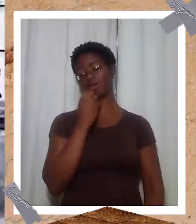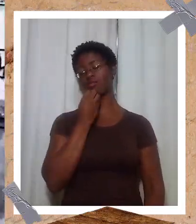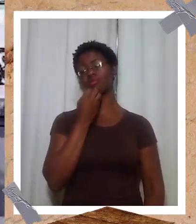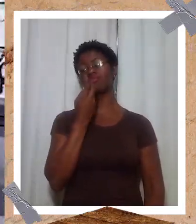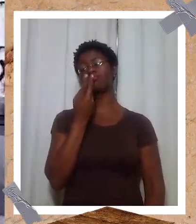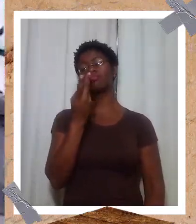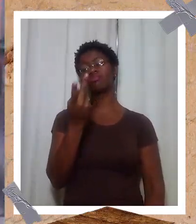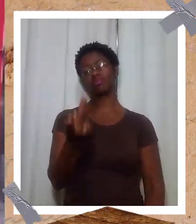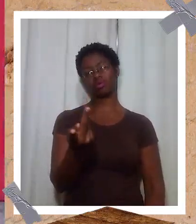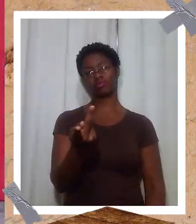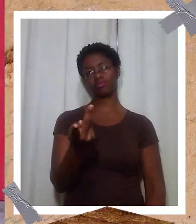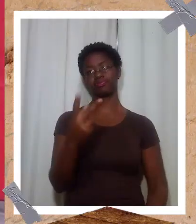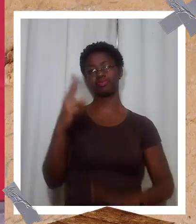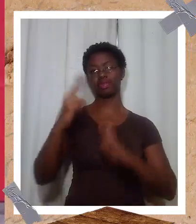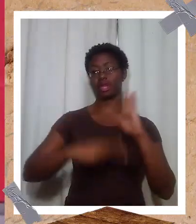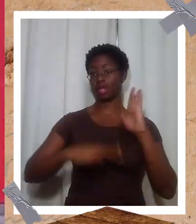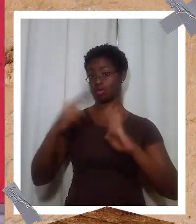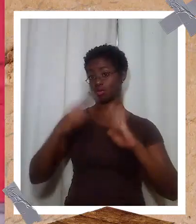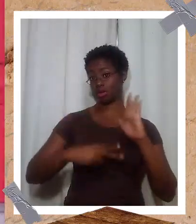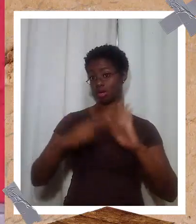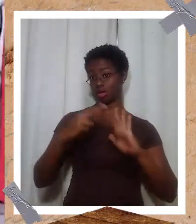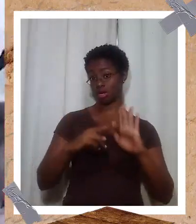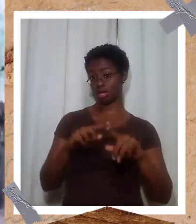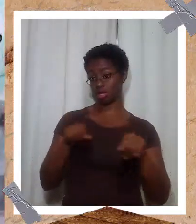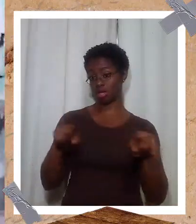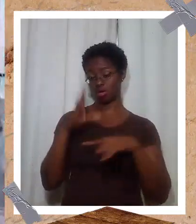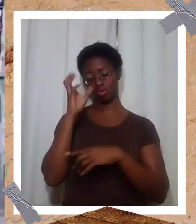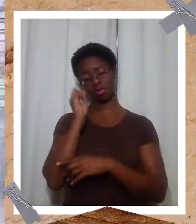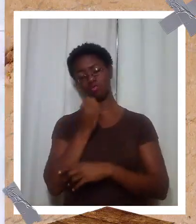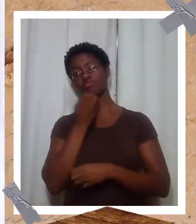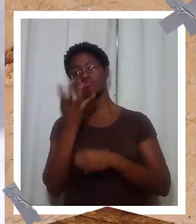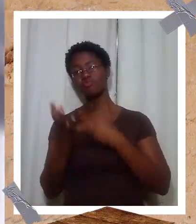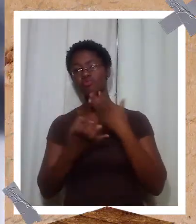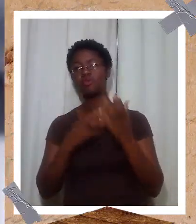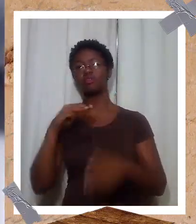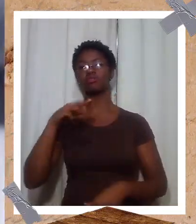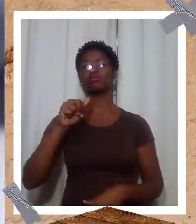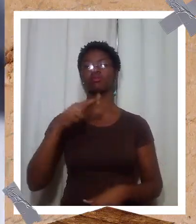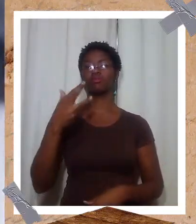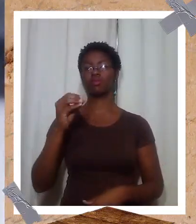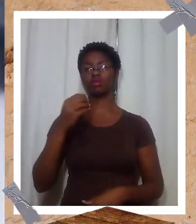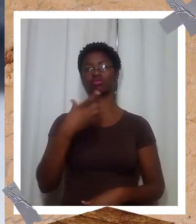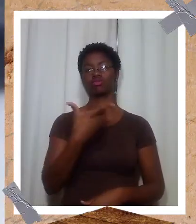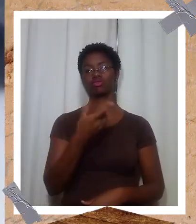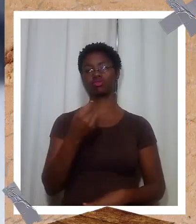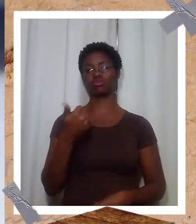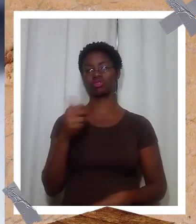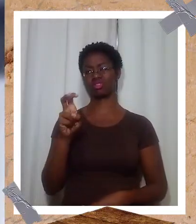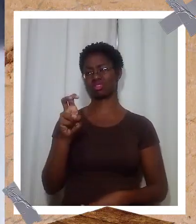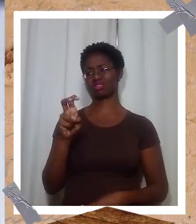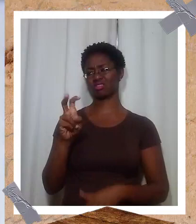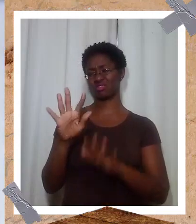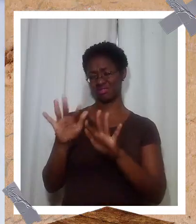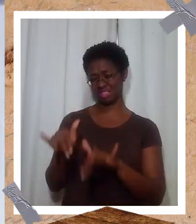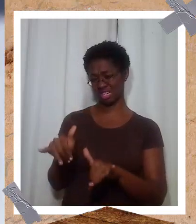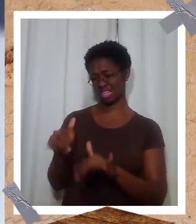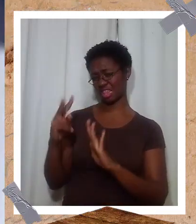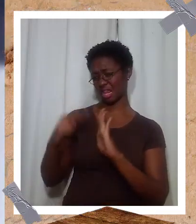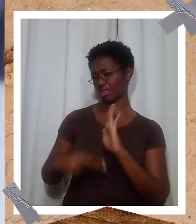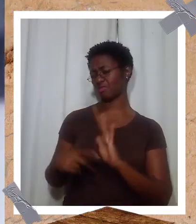pela primeira vez em março de 2015. Impossível naquela ocasião finalizar a leitura.